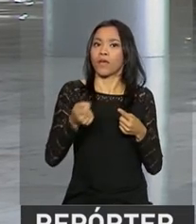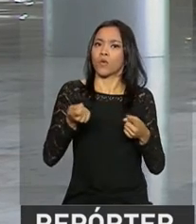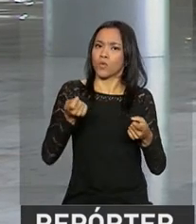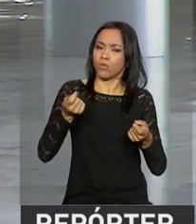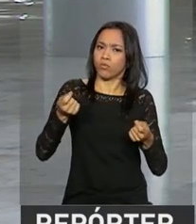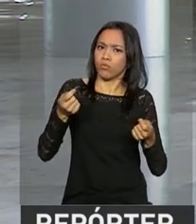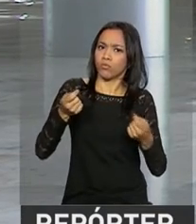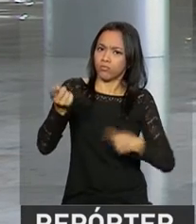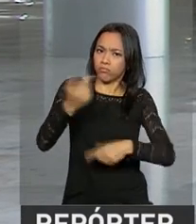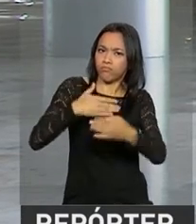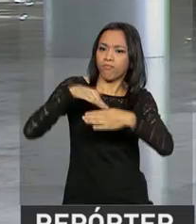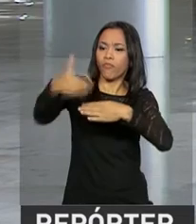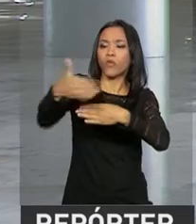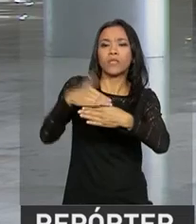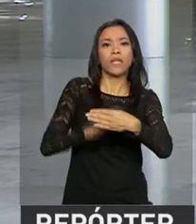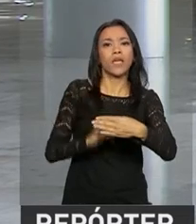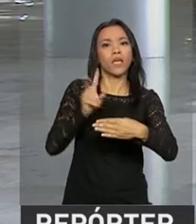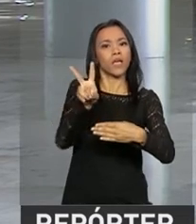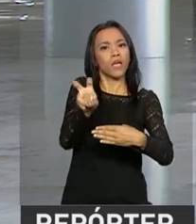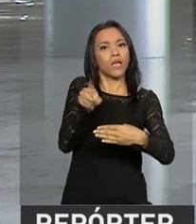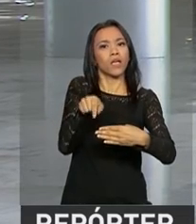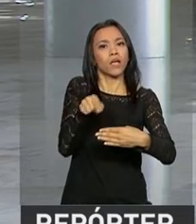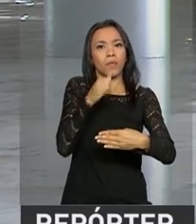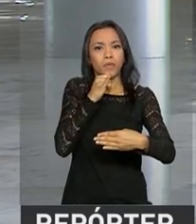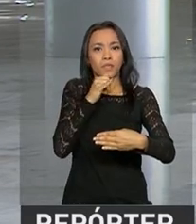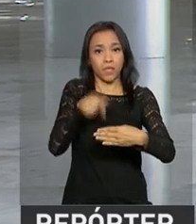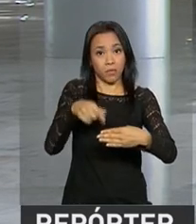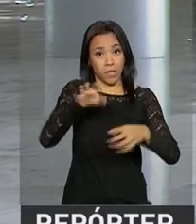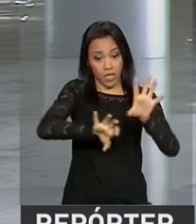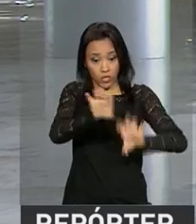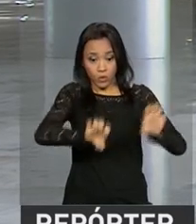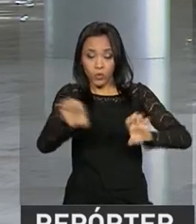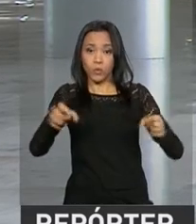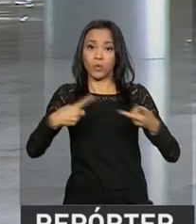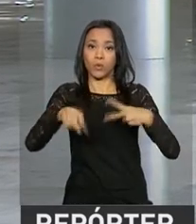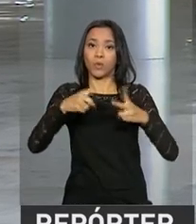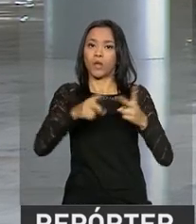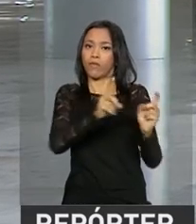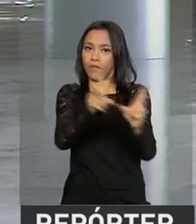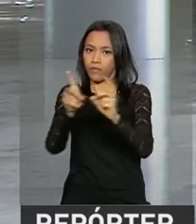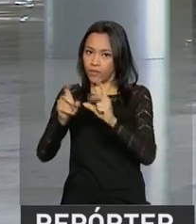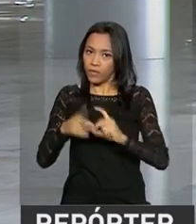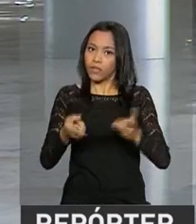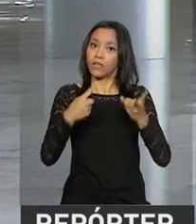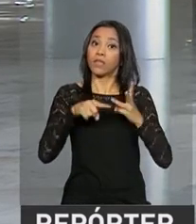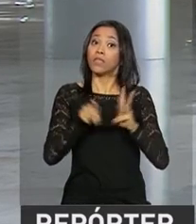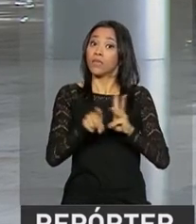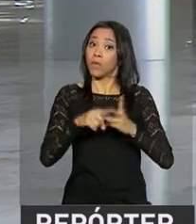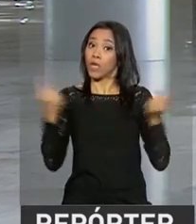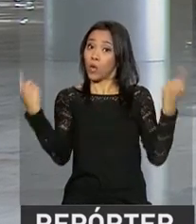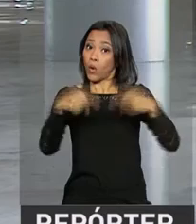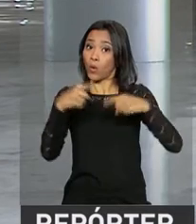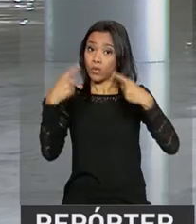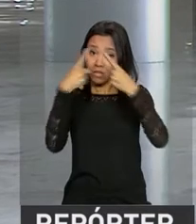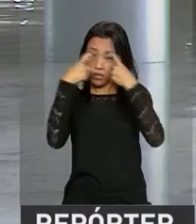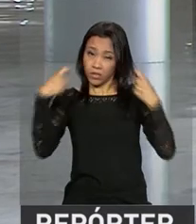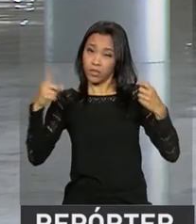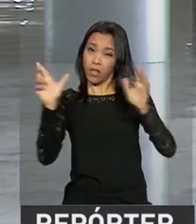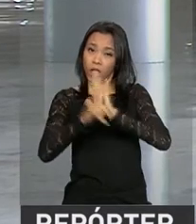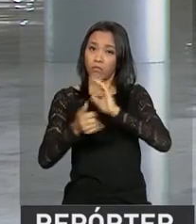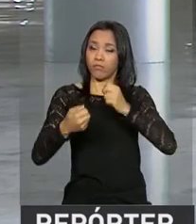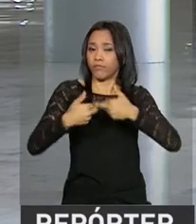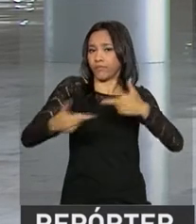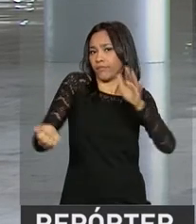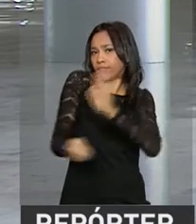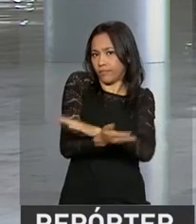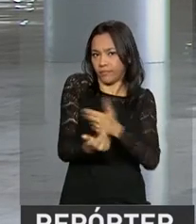da região de fronteira, especialmente aí em áreas como infraestrutura, comércio e também no combate a crimes ilícitos.